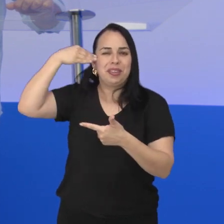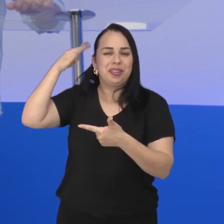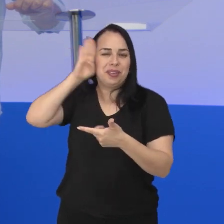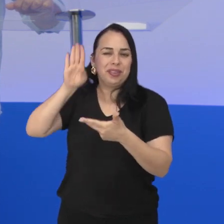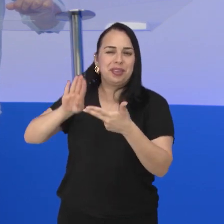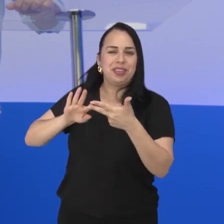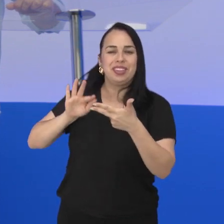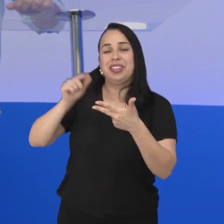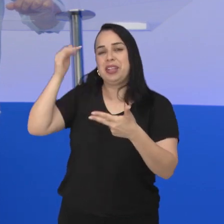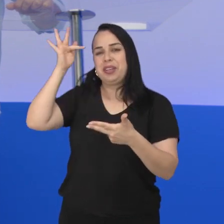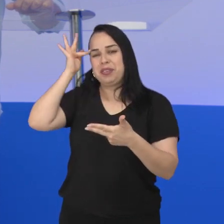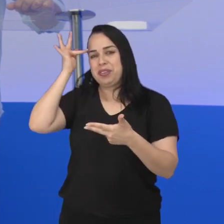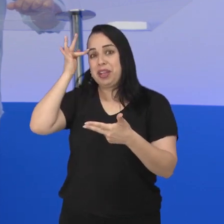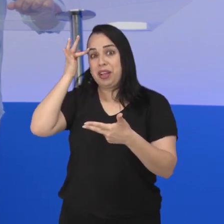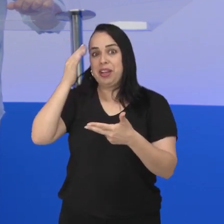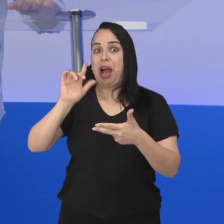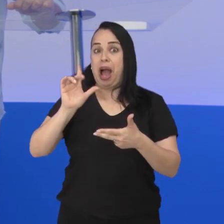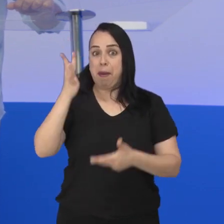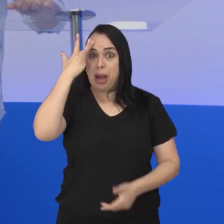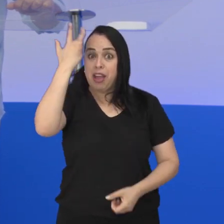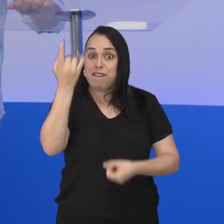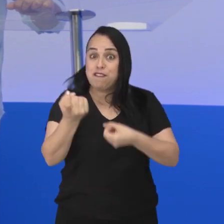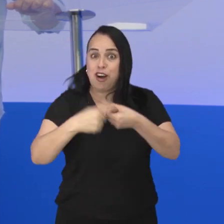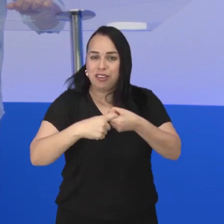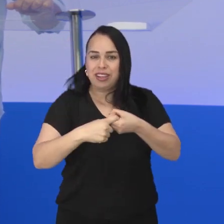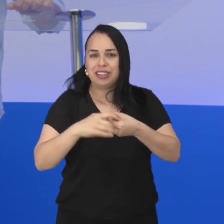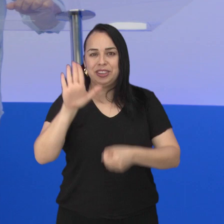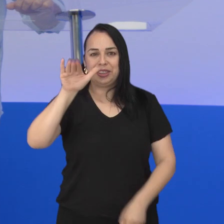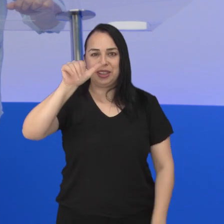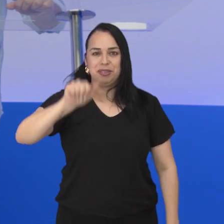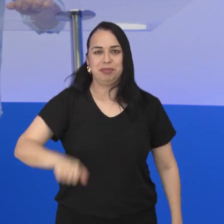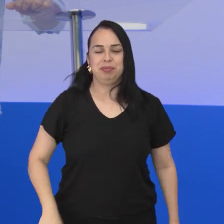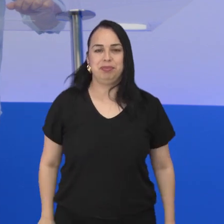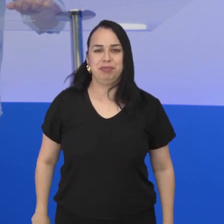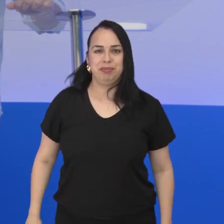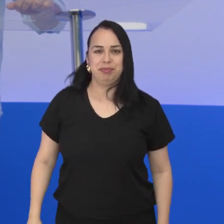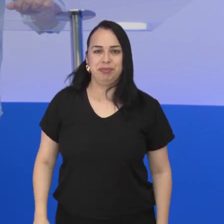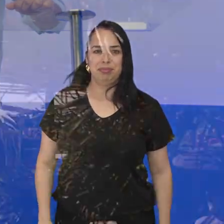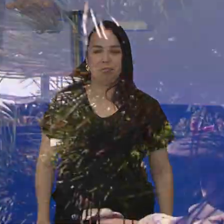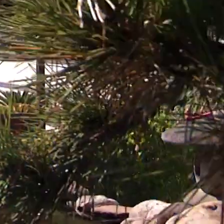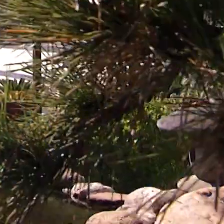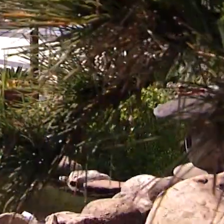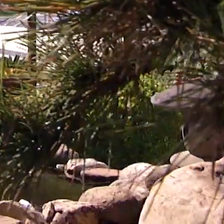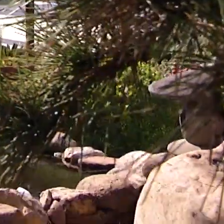Vieira Júnior e Bruno Castilho. A gente volta amanhã. Até mais. Tchau!